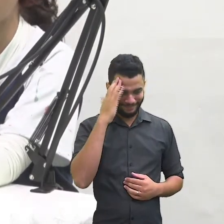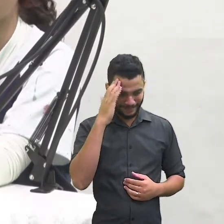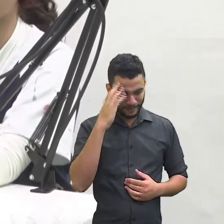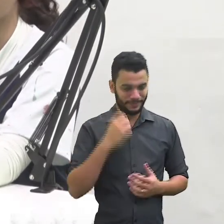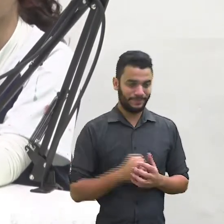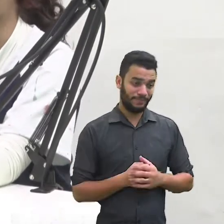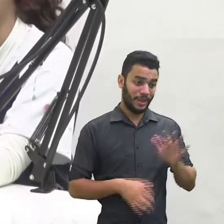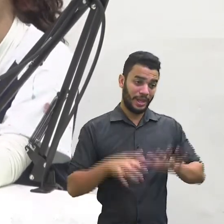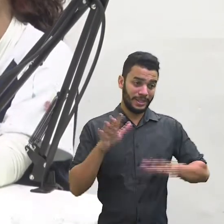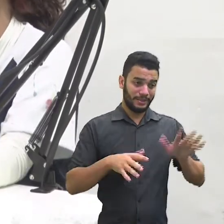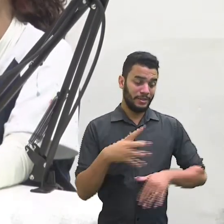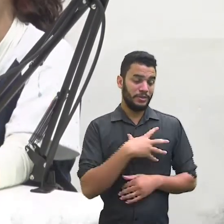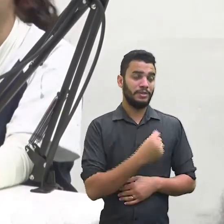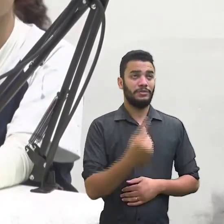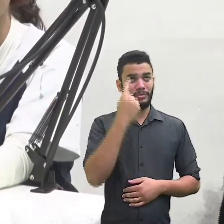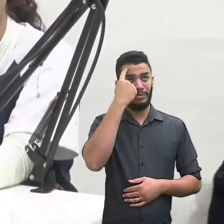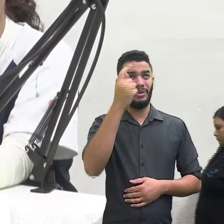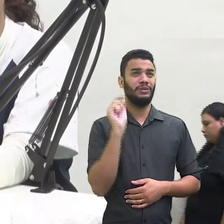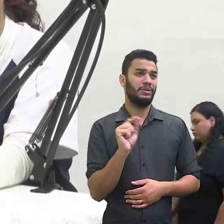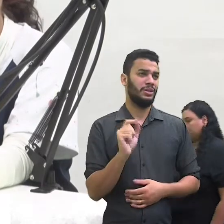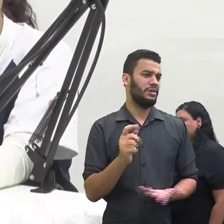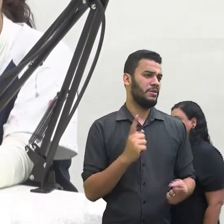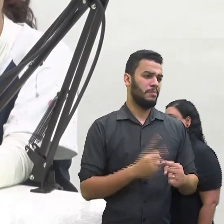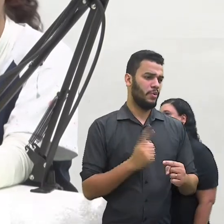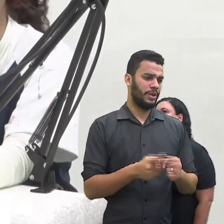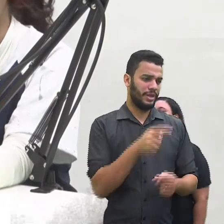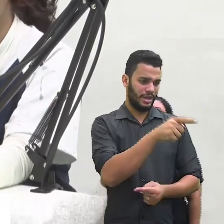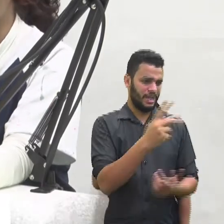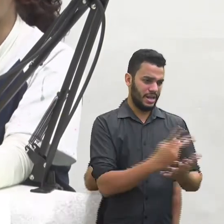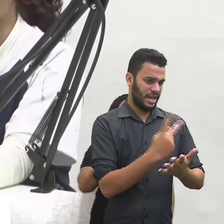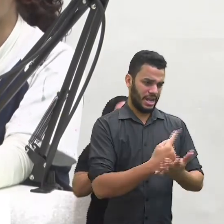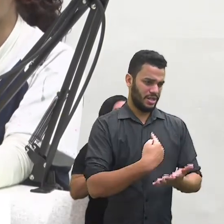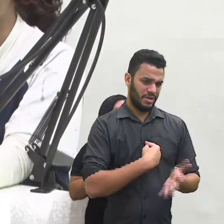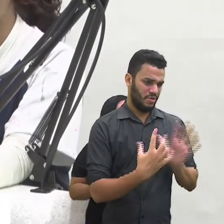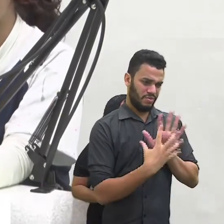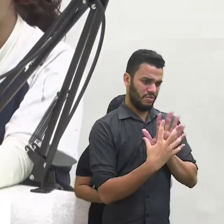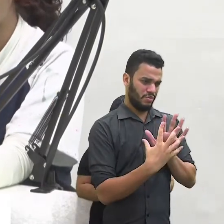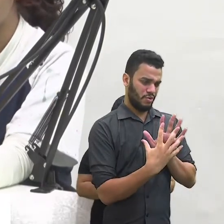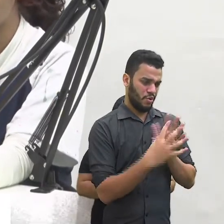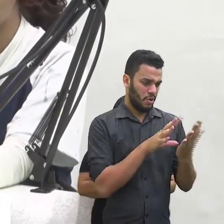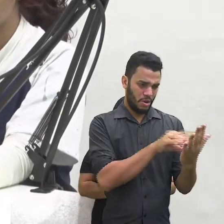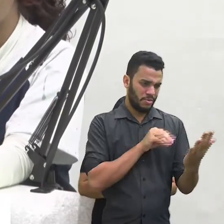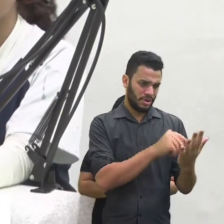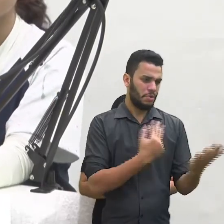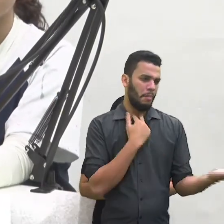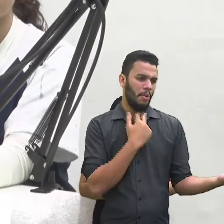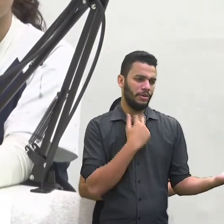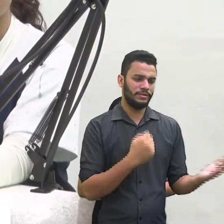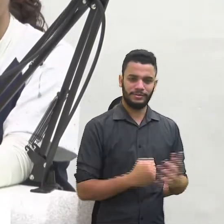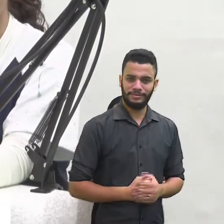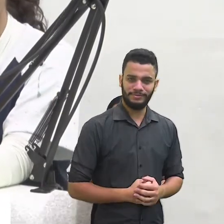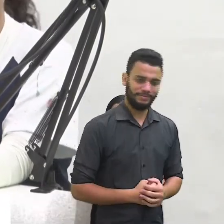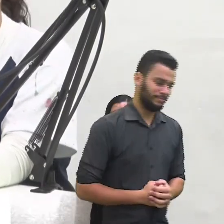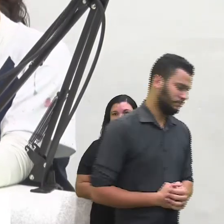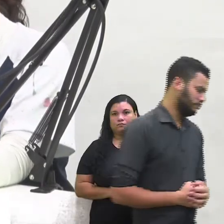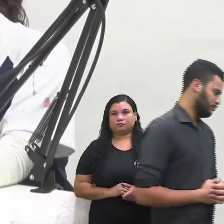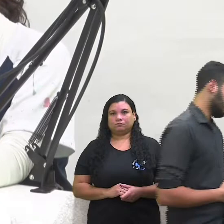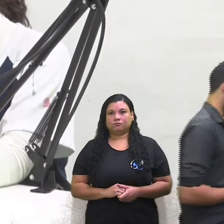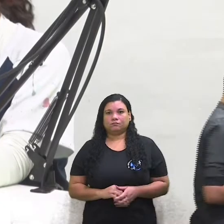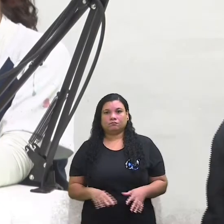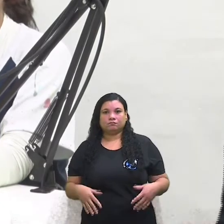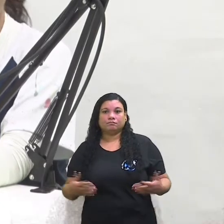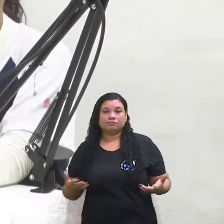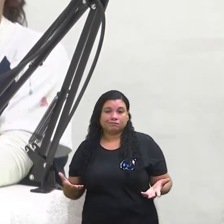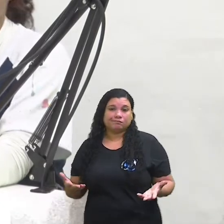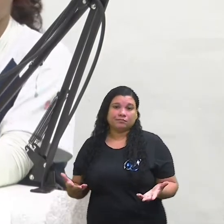questionam muito, e eu falo isso porque eu também me questionava bastante quando algo acontecia, mesmo não sendo nem parecido